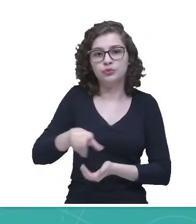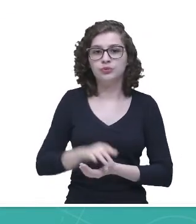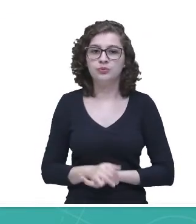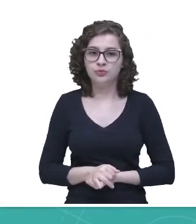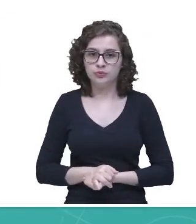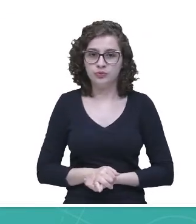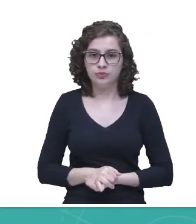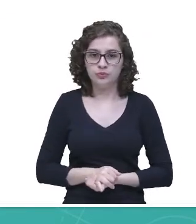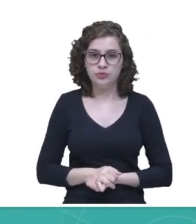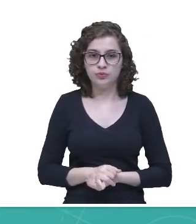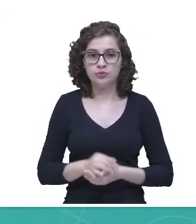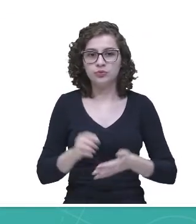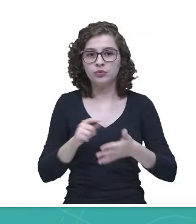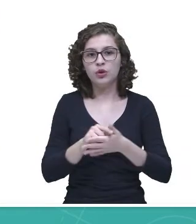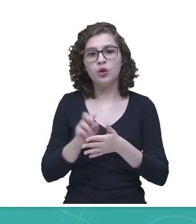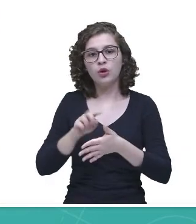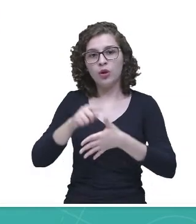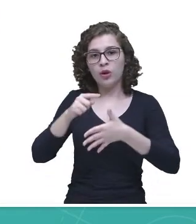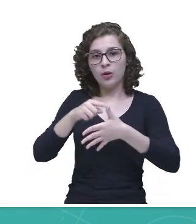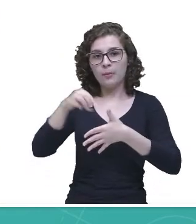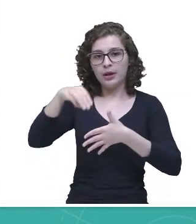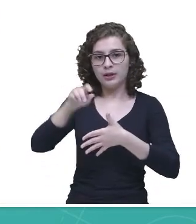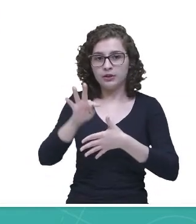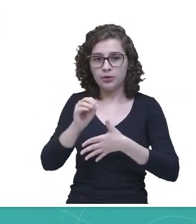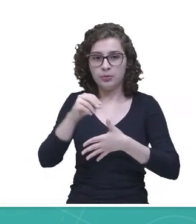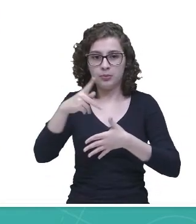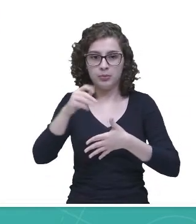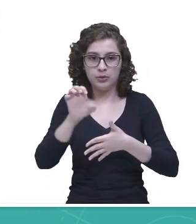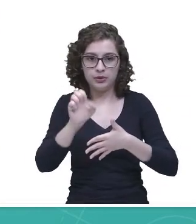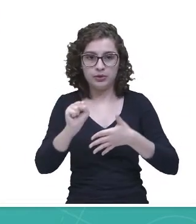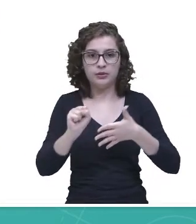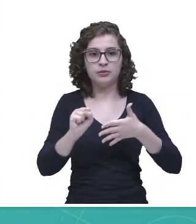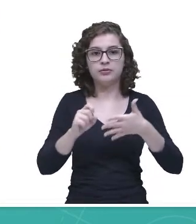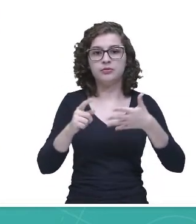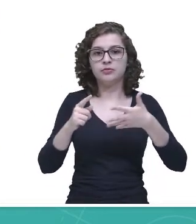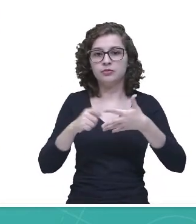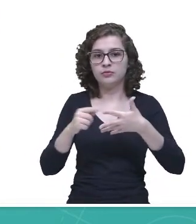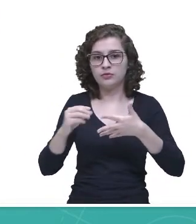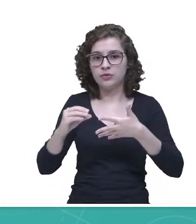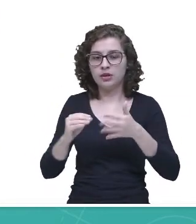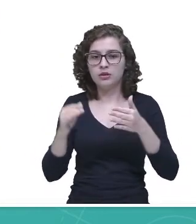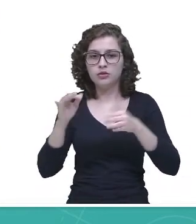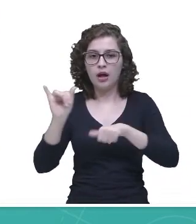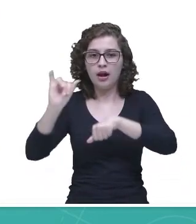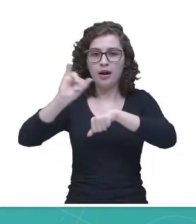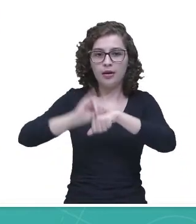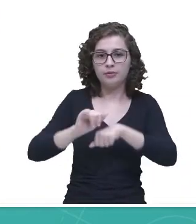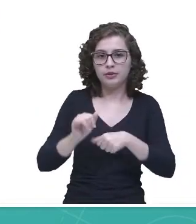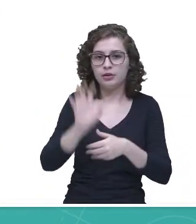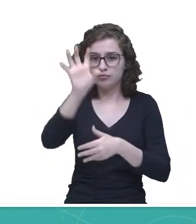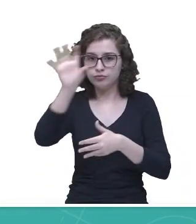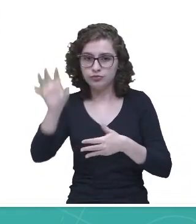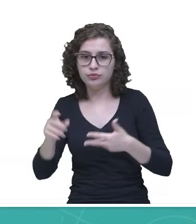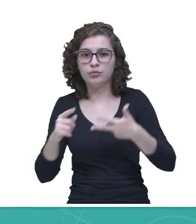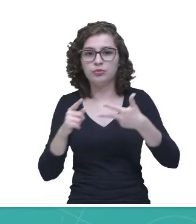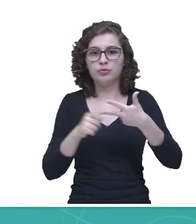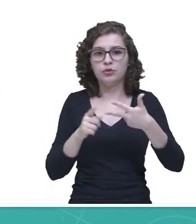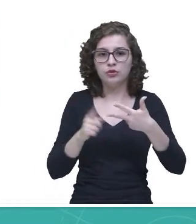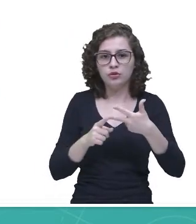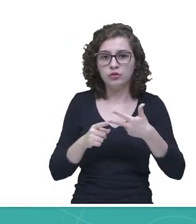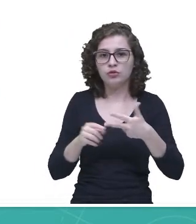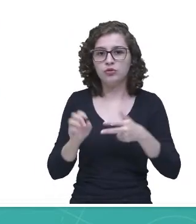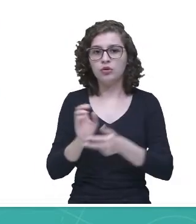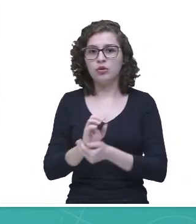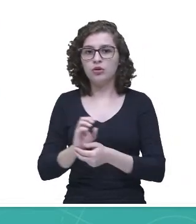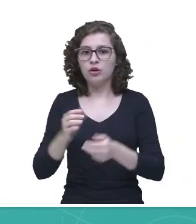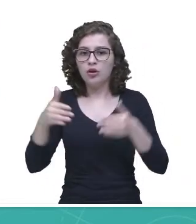que são as metrópoles, as capitais regionais, os centros subregionais, os centros de zona e centros locais. Então, a